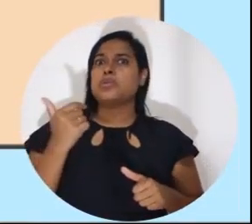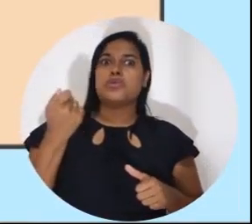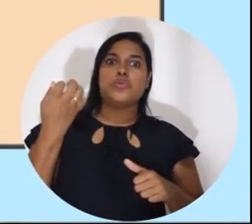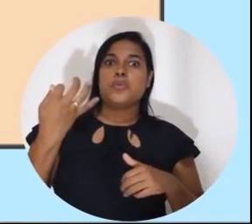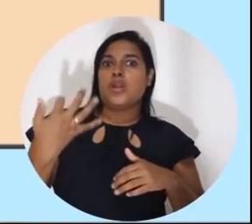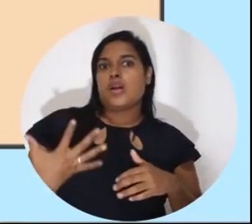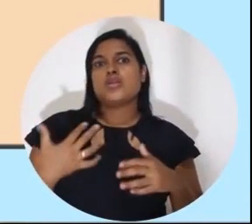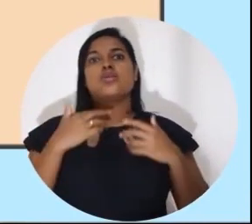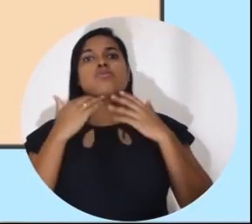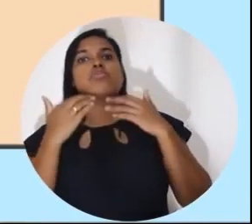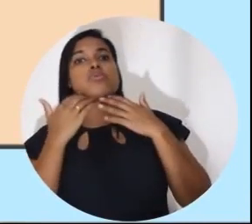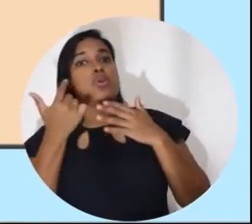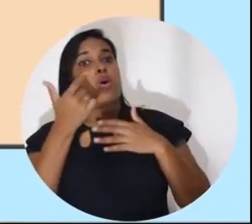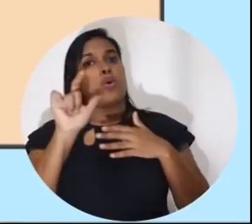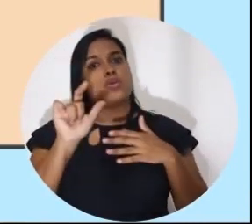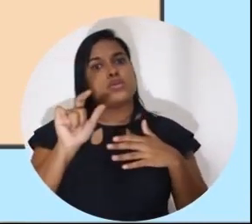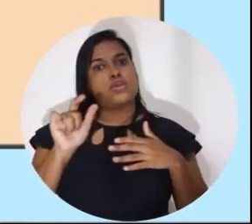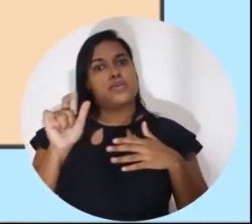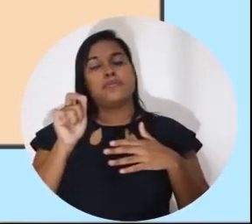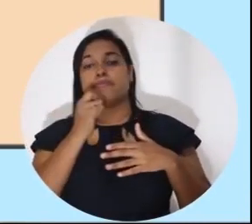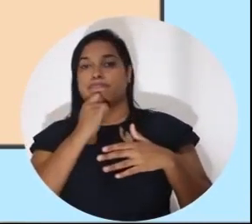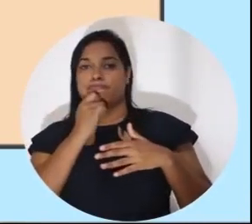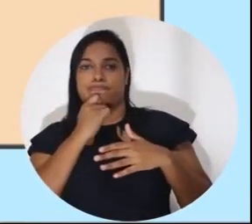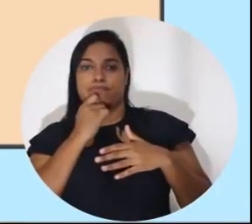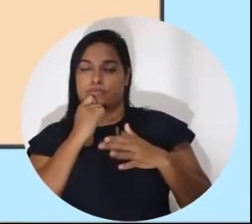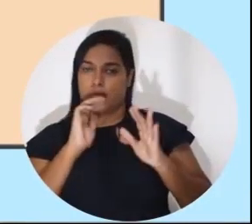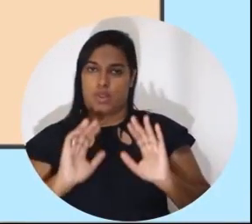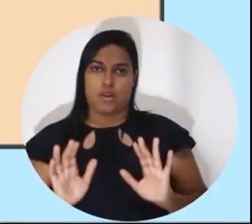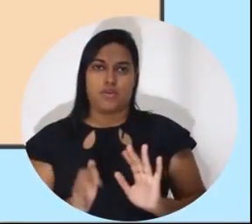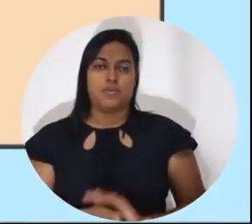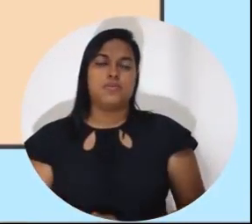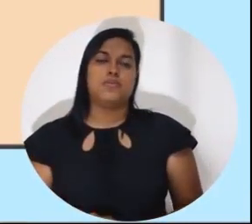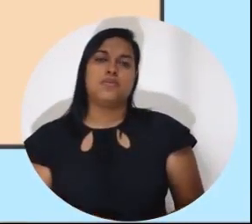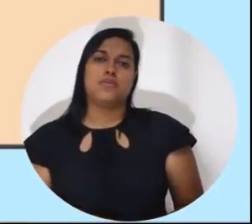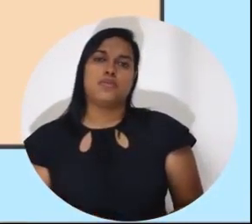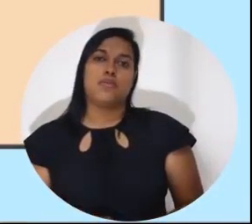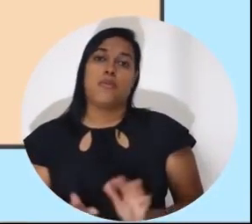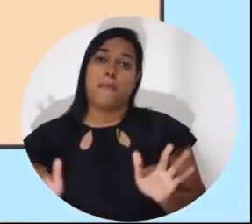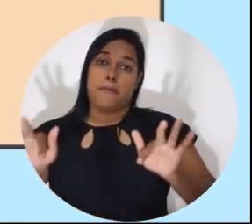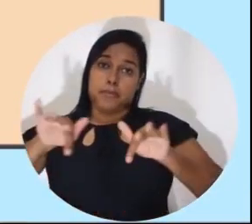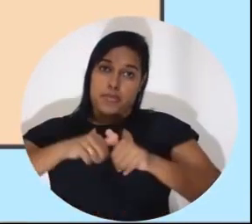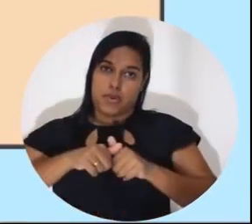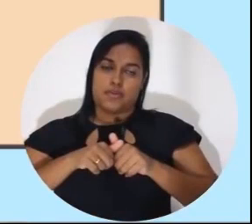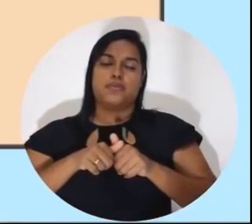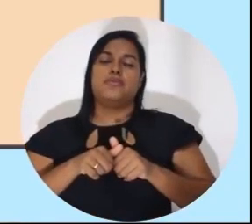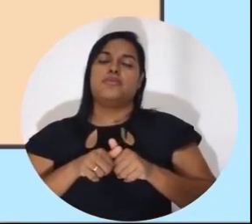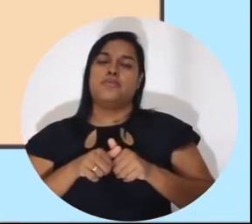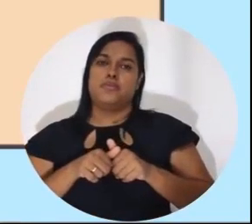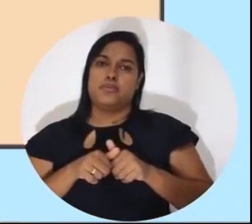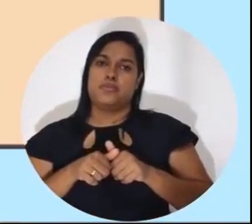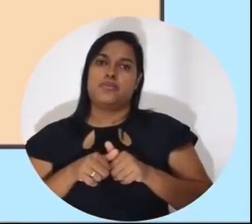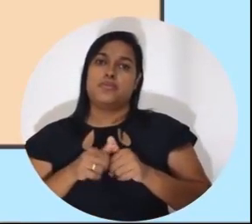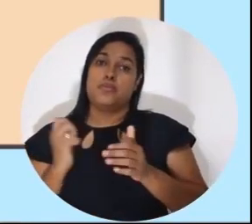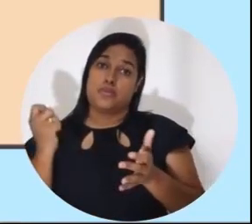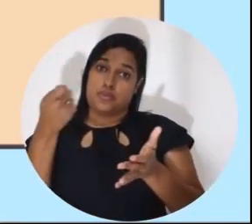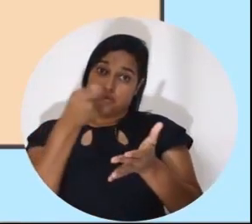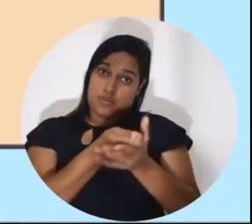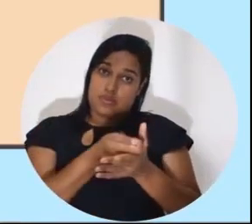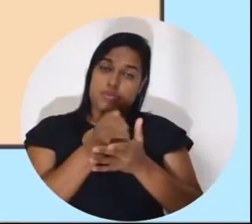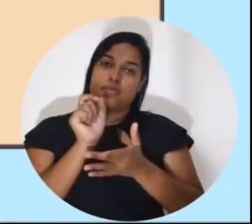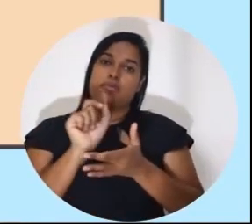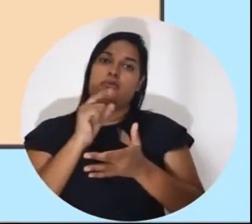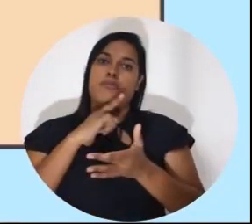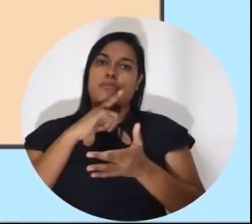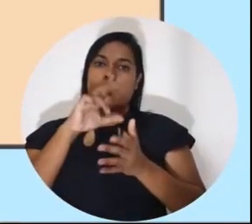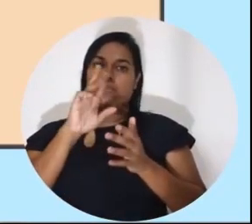por nenhuma outra conta, ou seja, ela não se encaixou em nenhuma outra conta. Por fim, o balanço de pagamentos tem